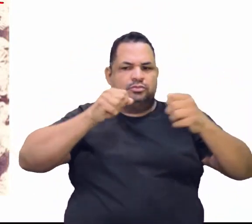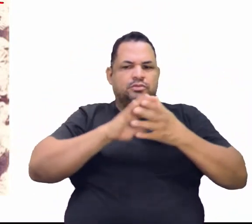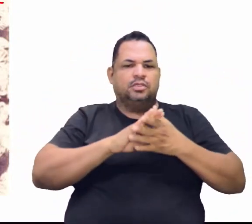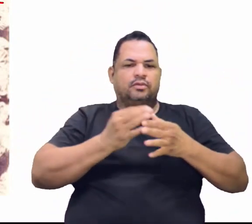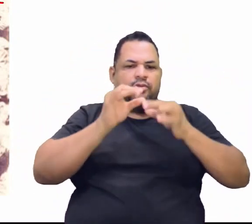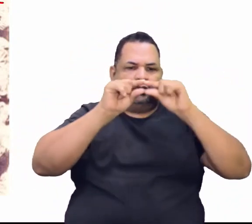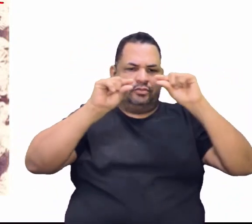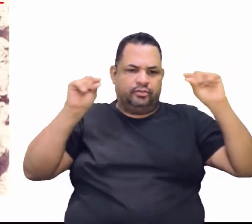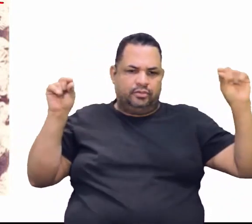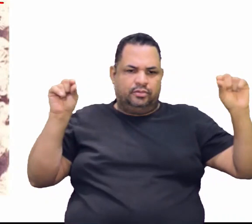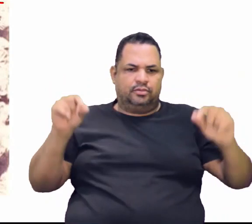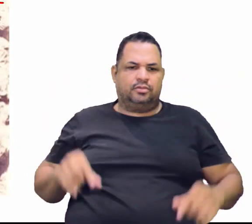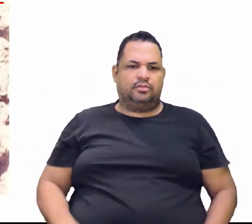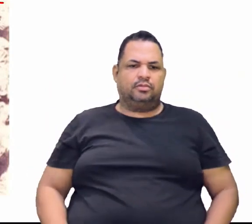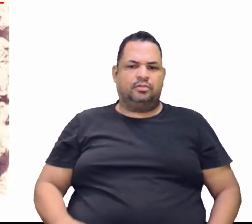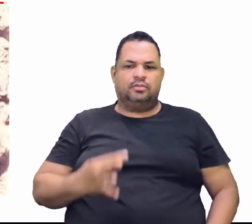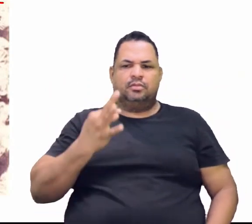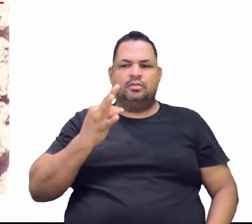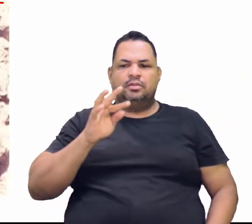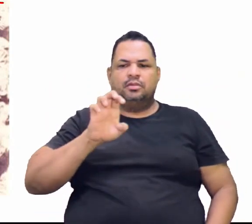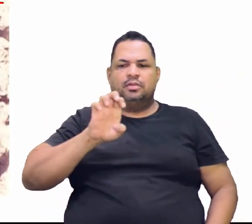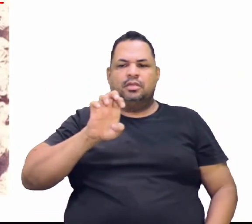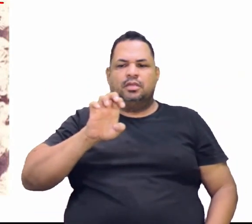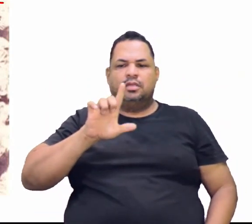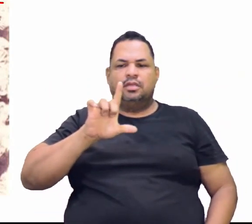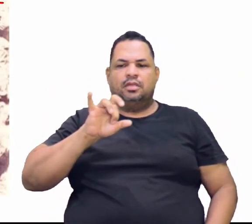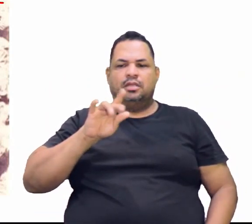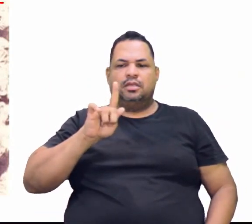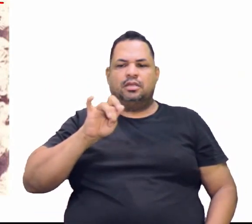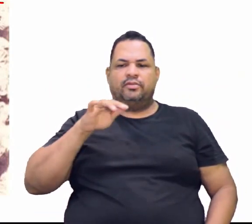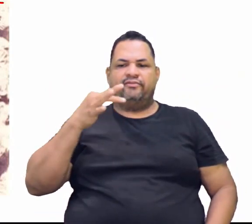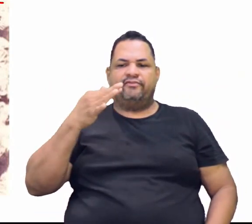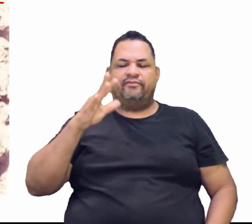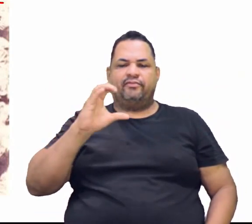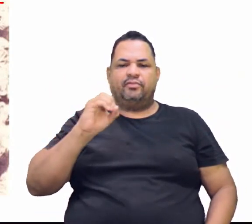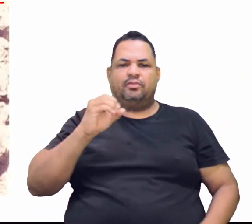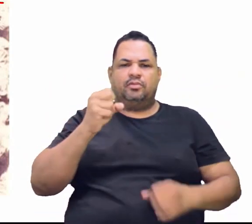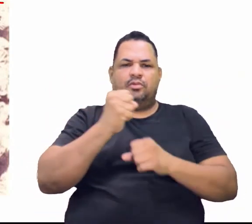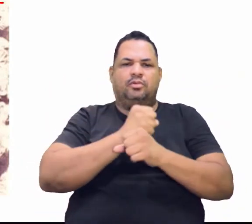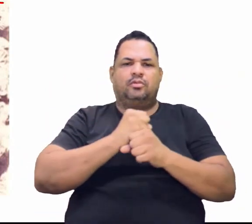telégrafo. Eu estou te falando que foi